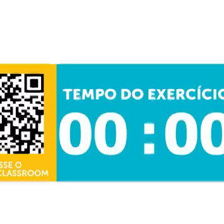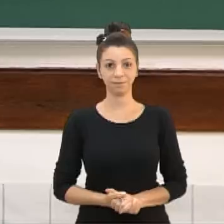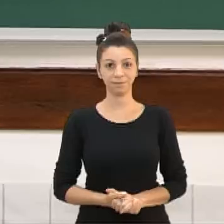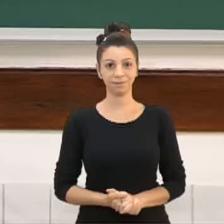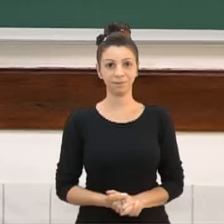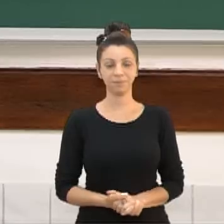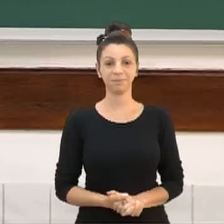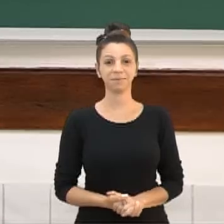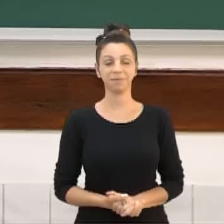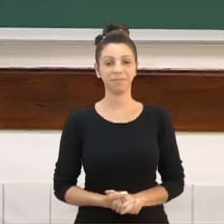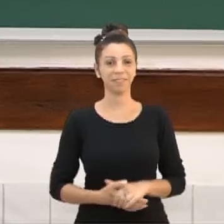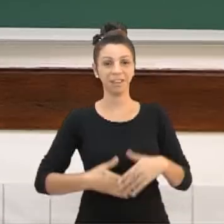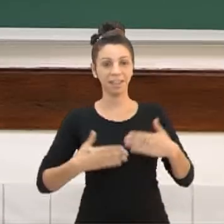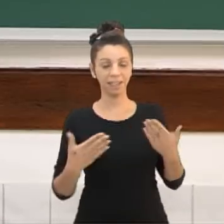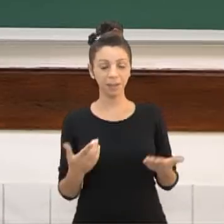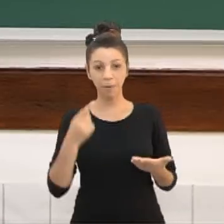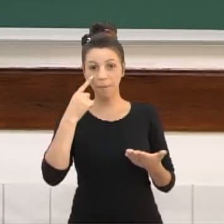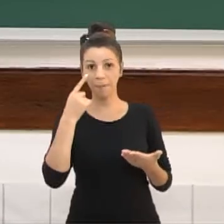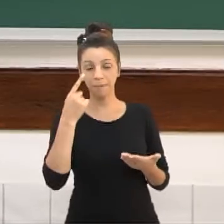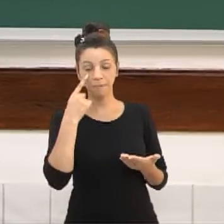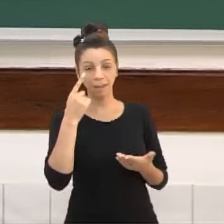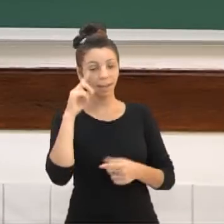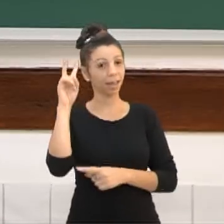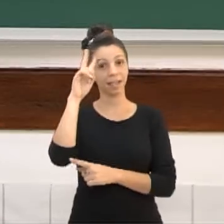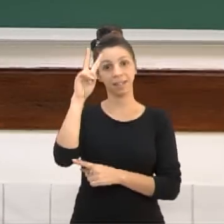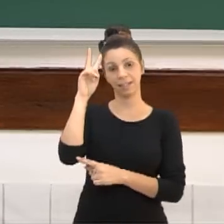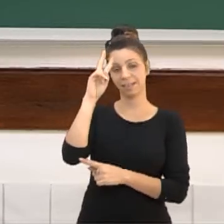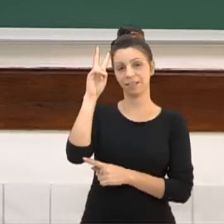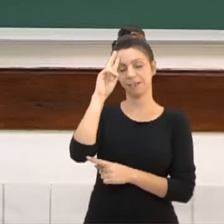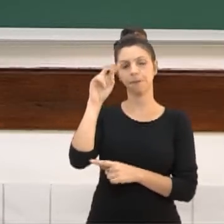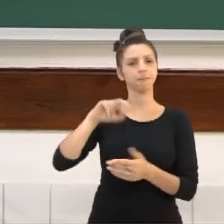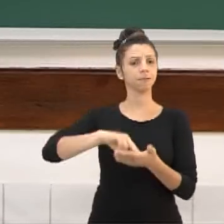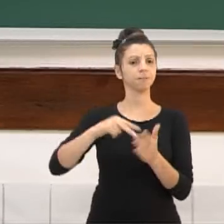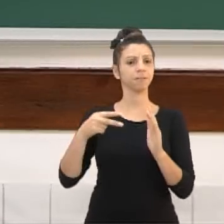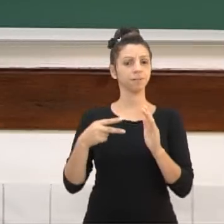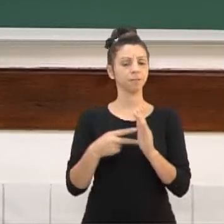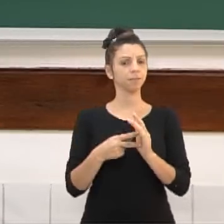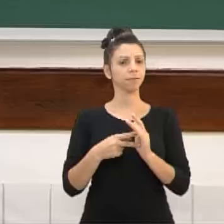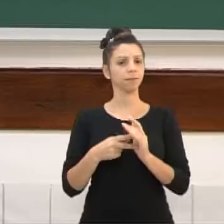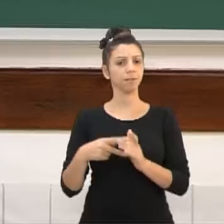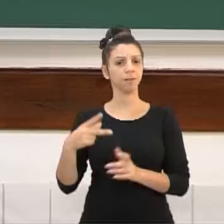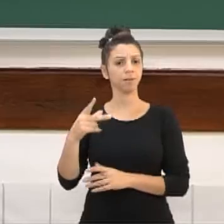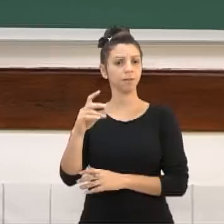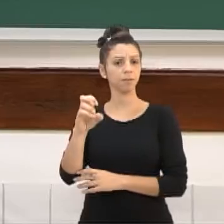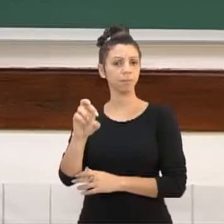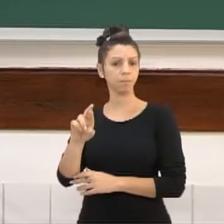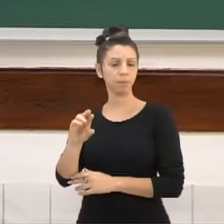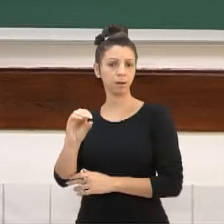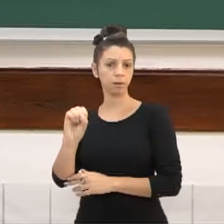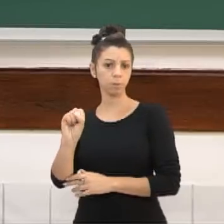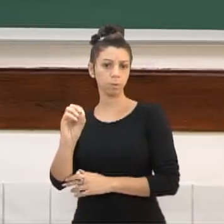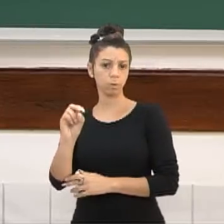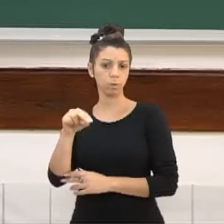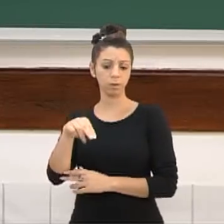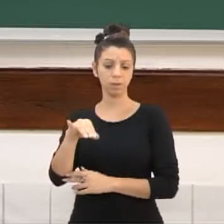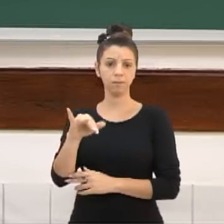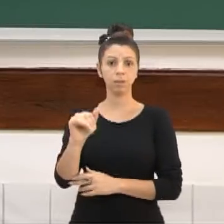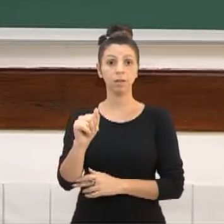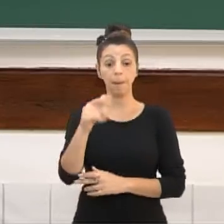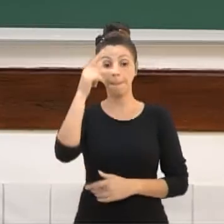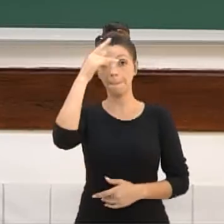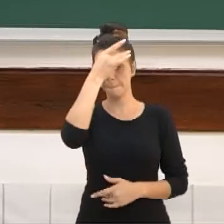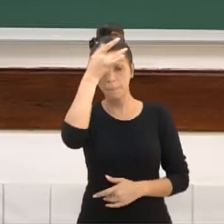E aí, galera, vamos ver quem se lembrou do que é uma personificação. Lembram-se? Persona,